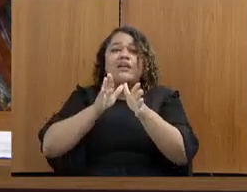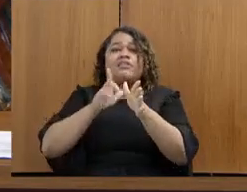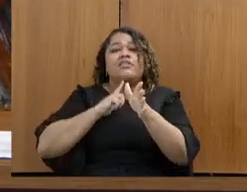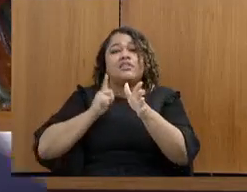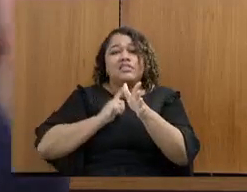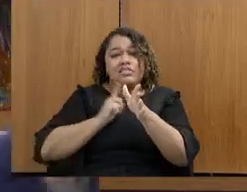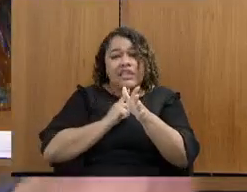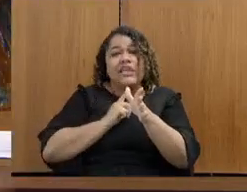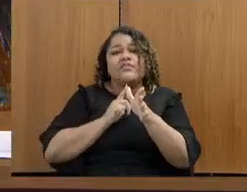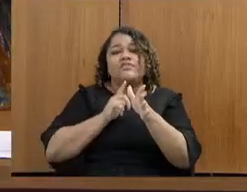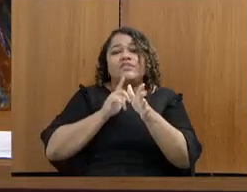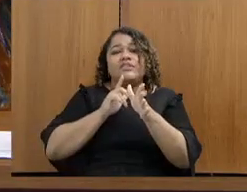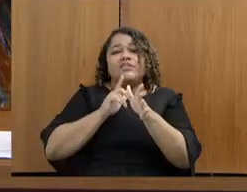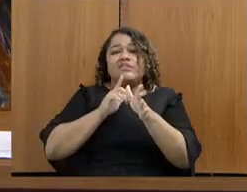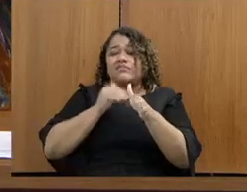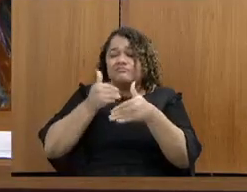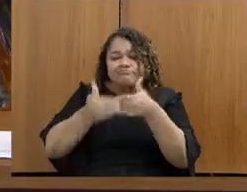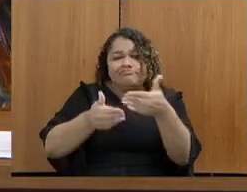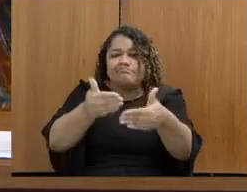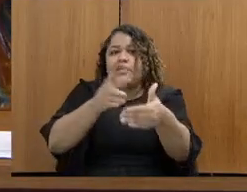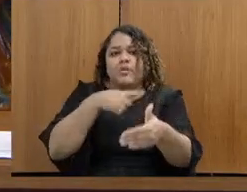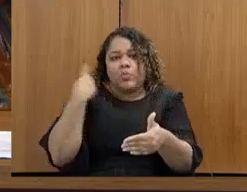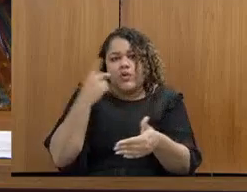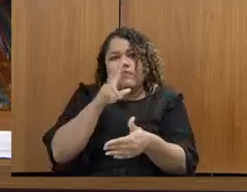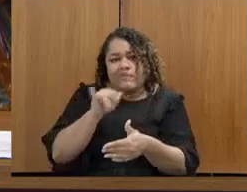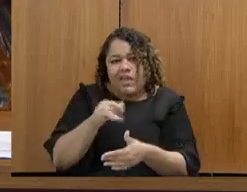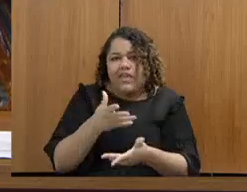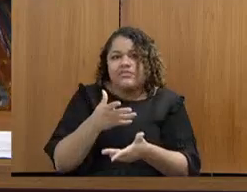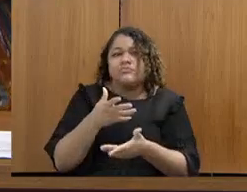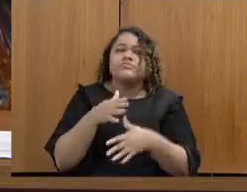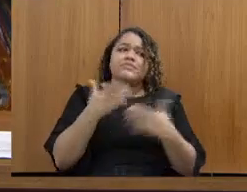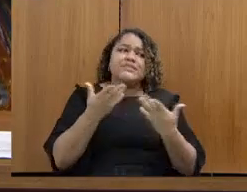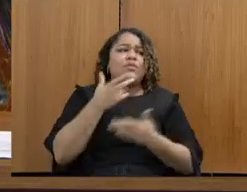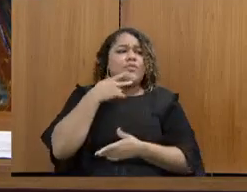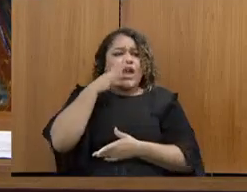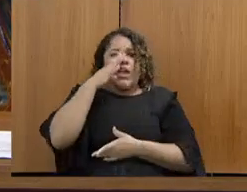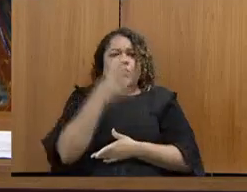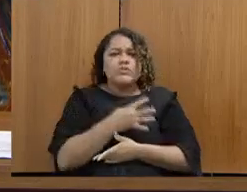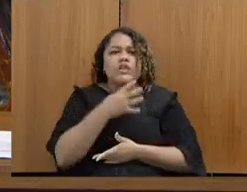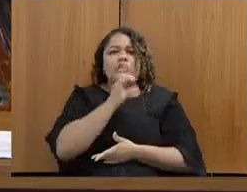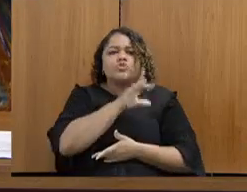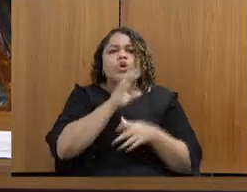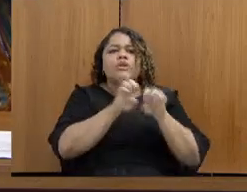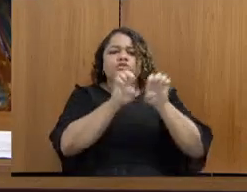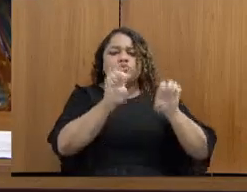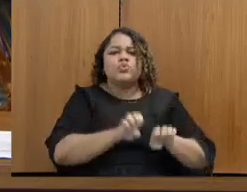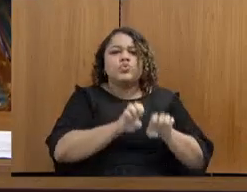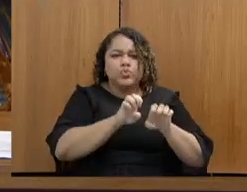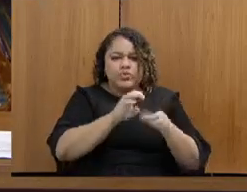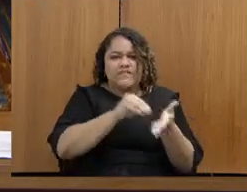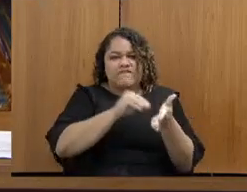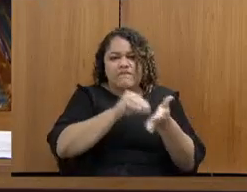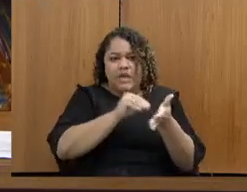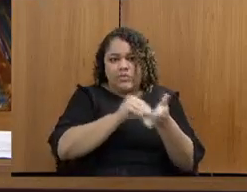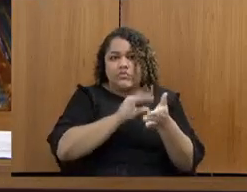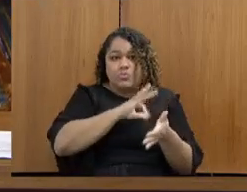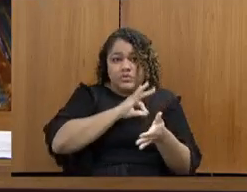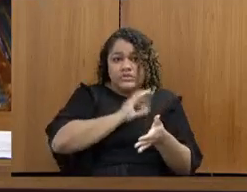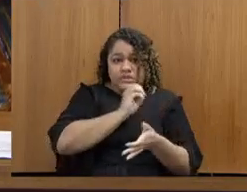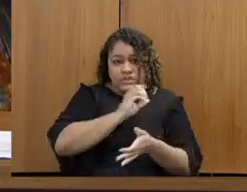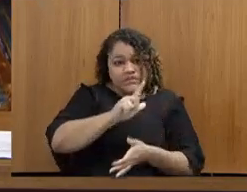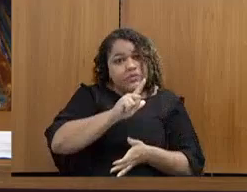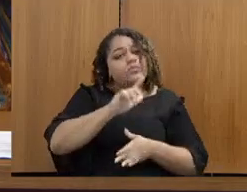todo acusar que é falta de infraestrutura e assédio na Polícia Civil existem casos e casos